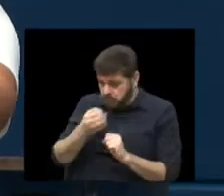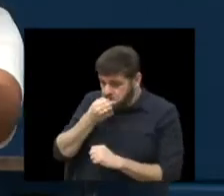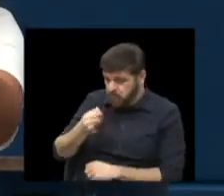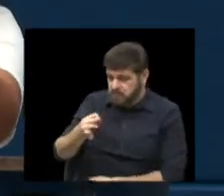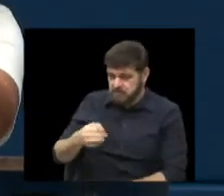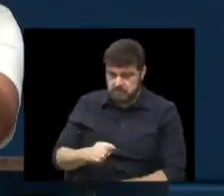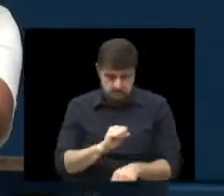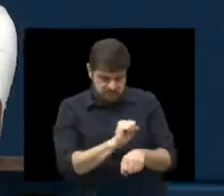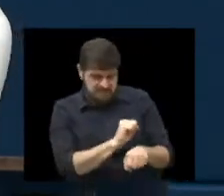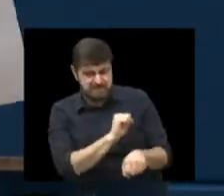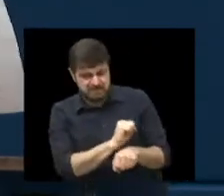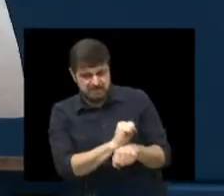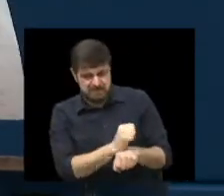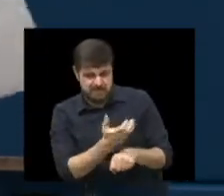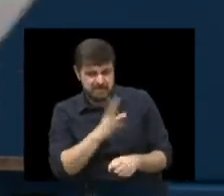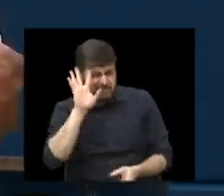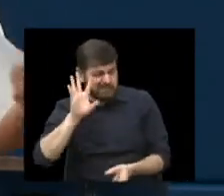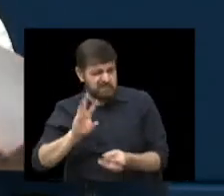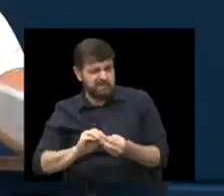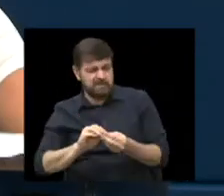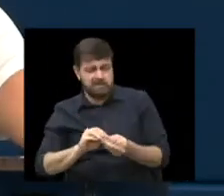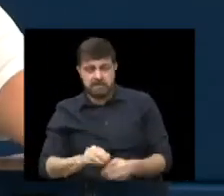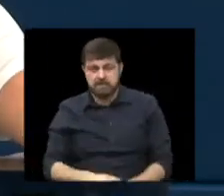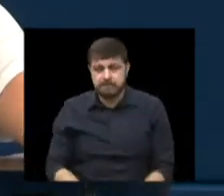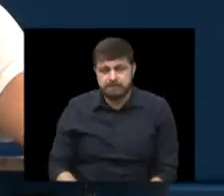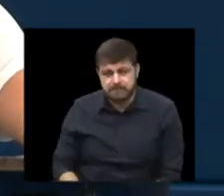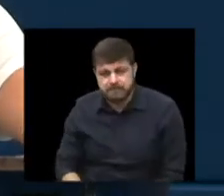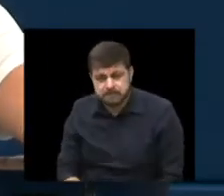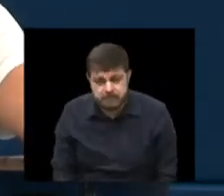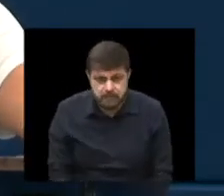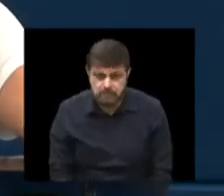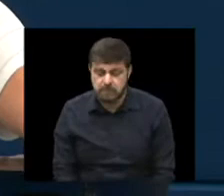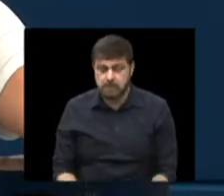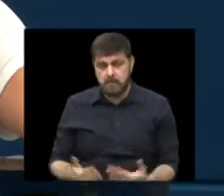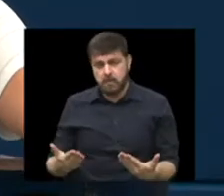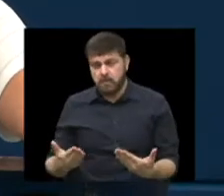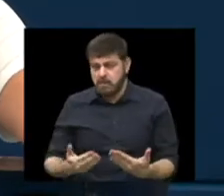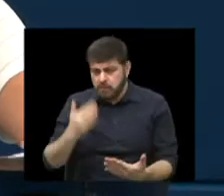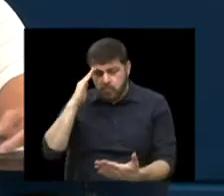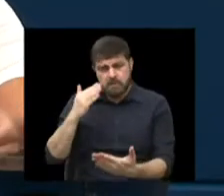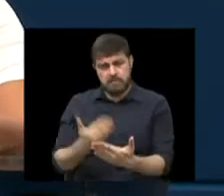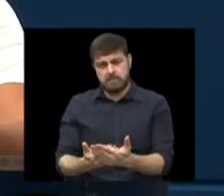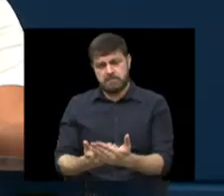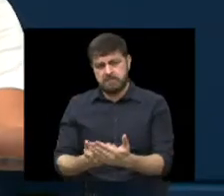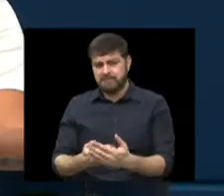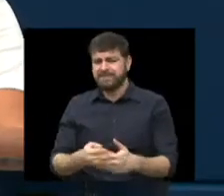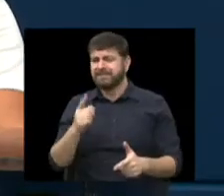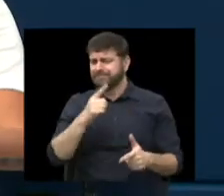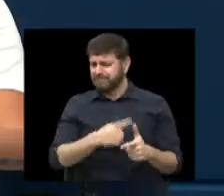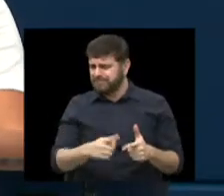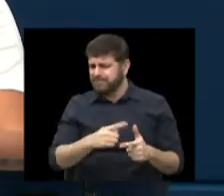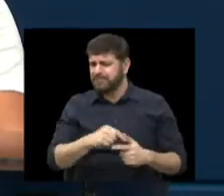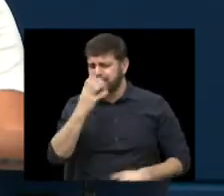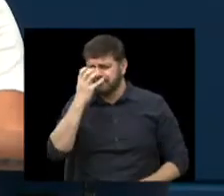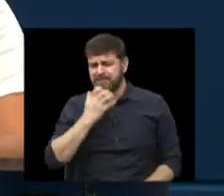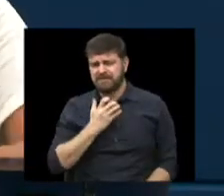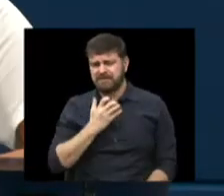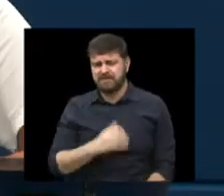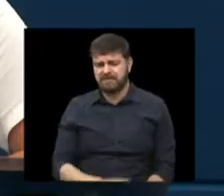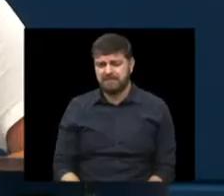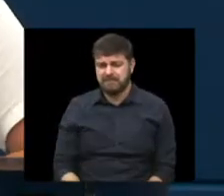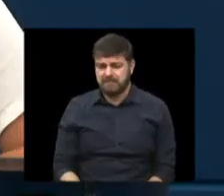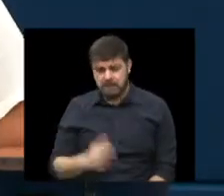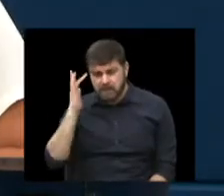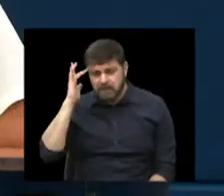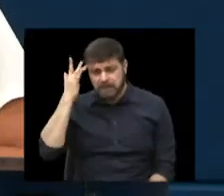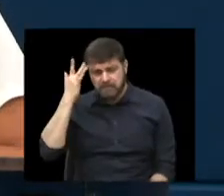Só estou finalizando. Então, assim, eu acredito que isso é muito problemático. Eu acho